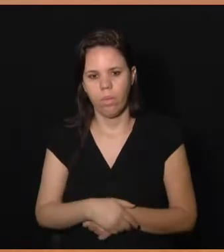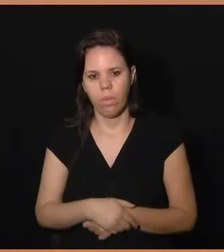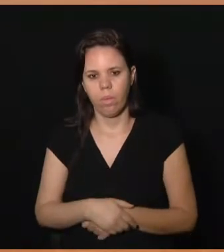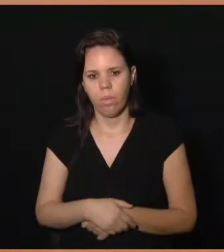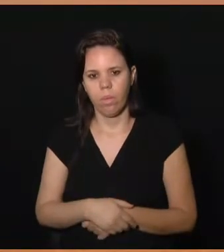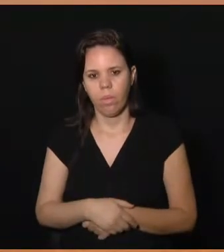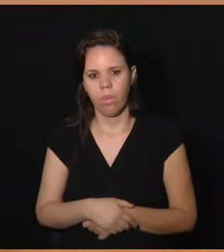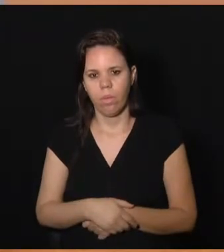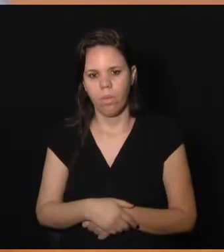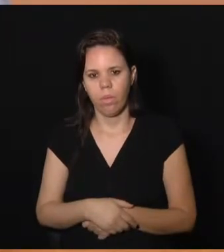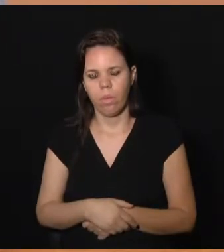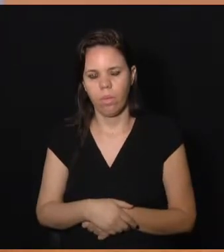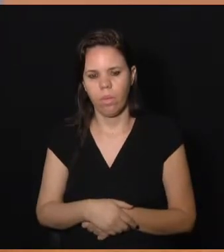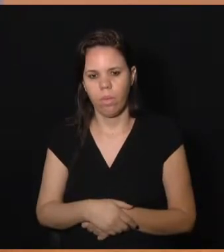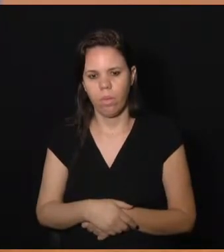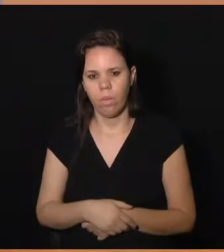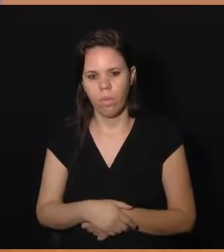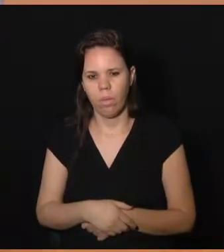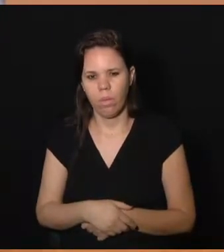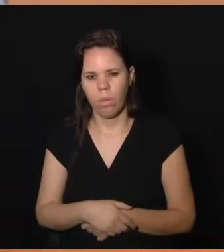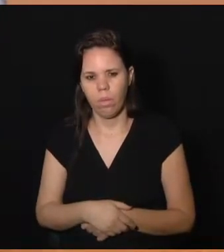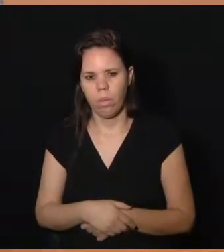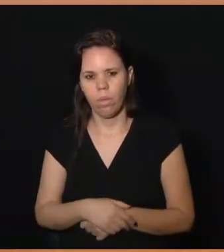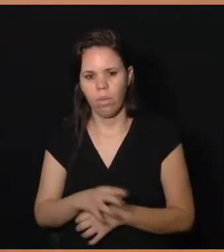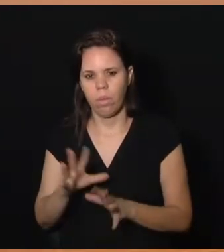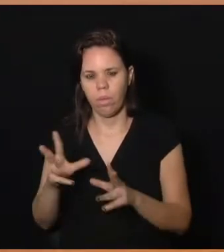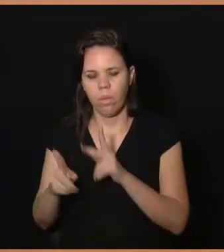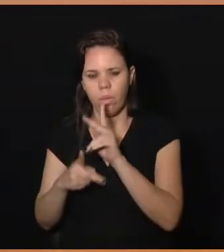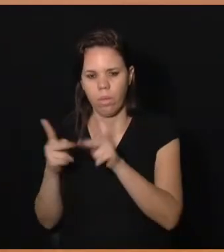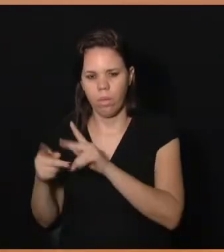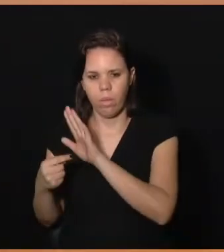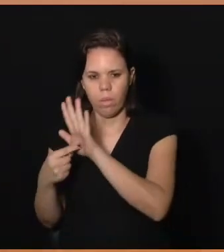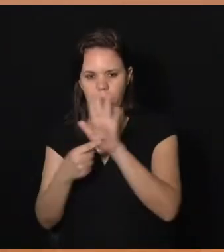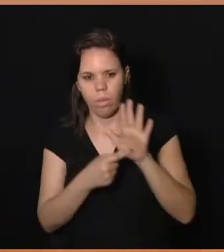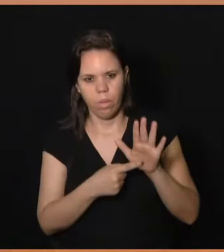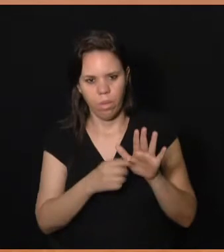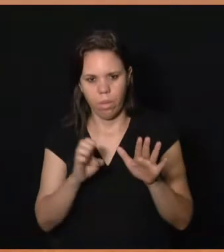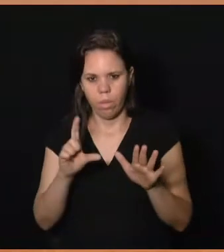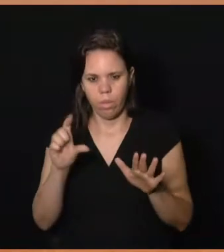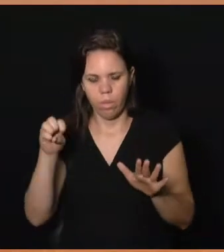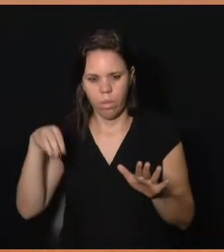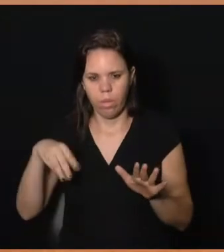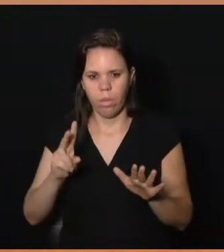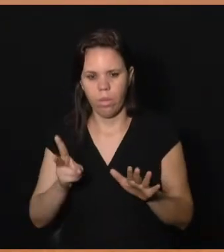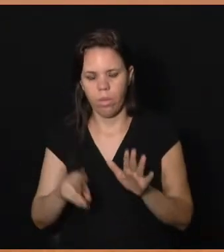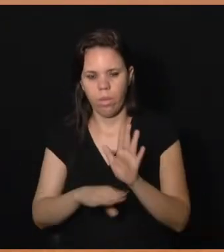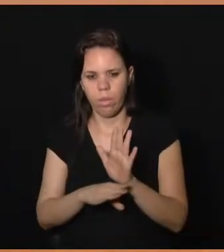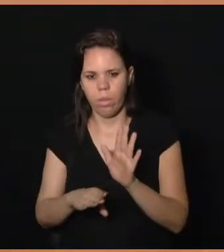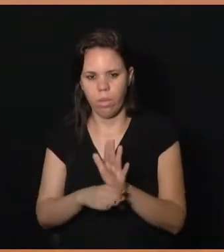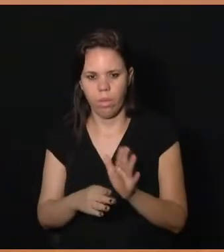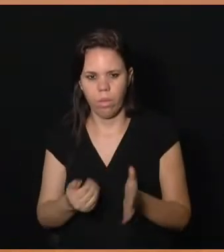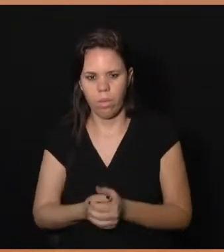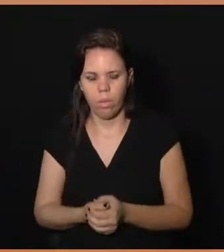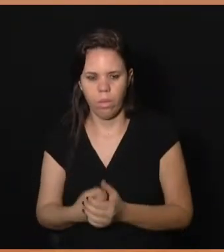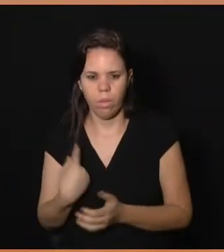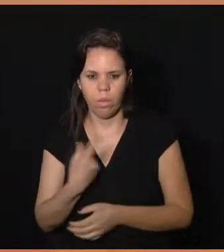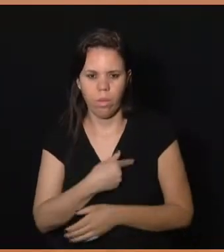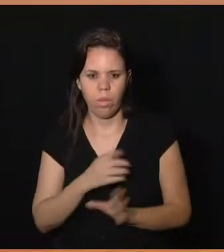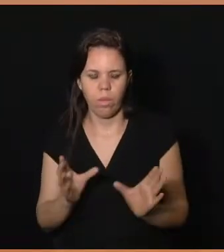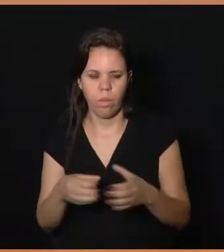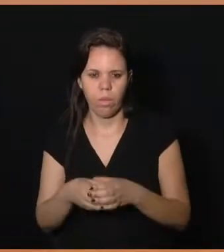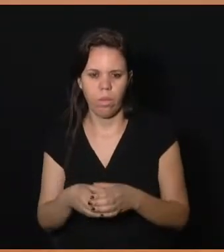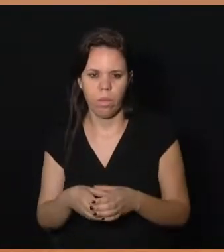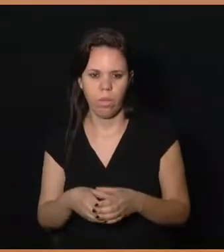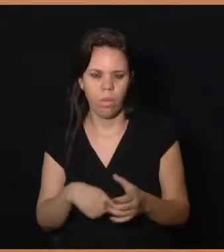obrigado mais uma vez pela exposição dos fatos. Elson, por sempre colaborar pela nossa comissão.